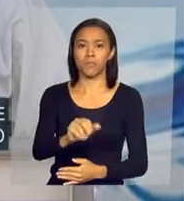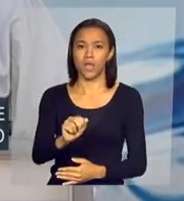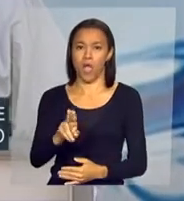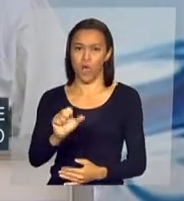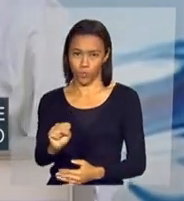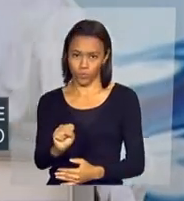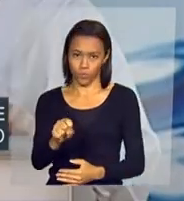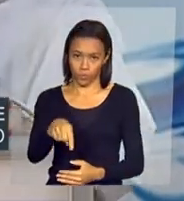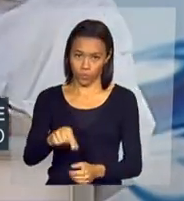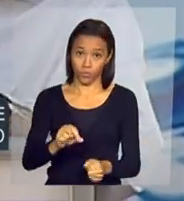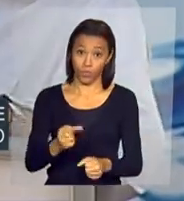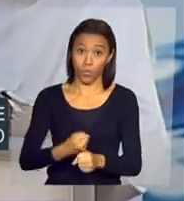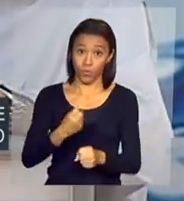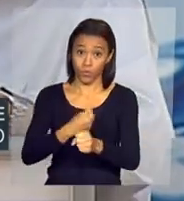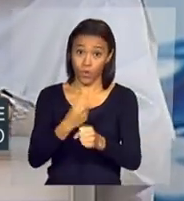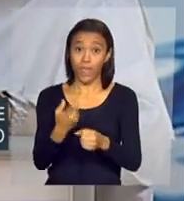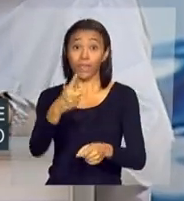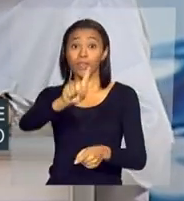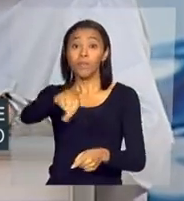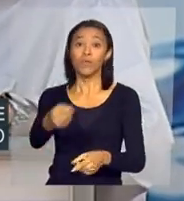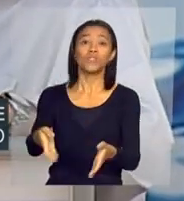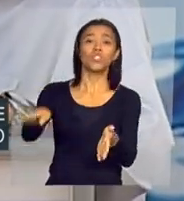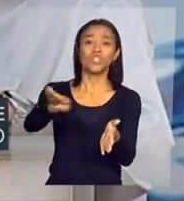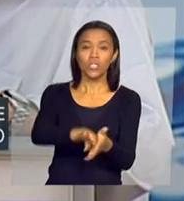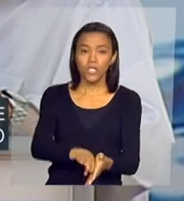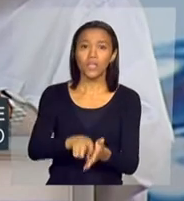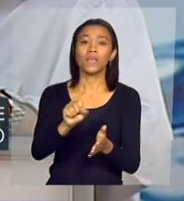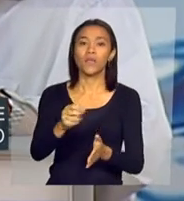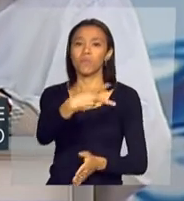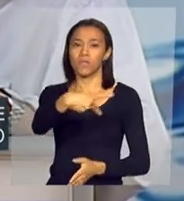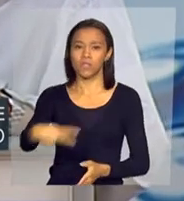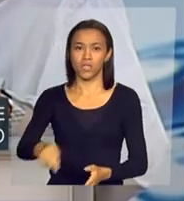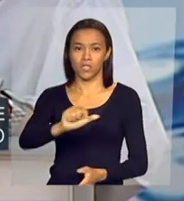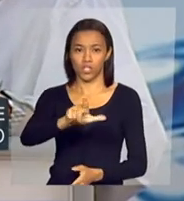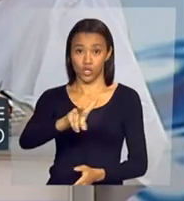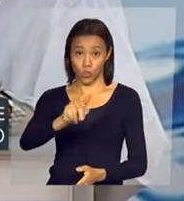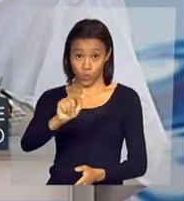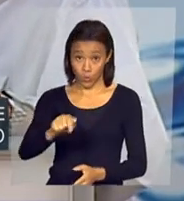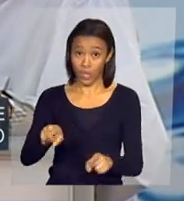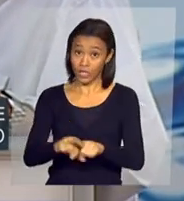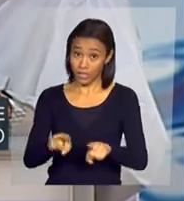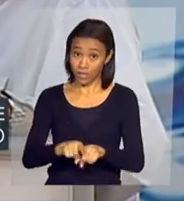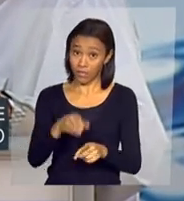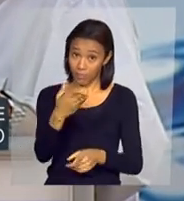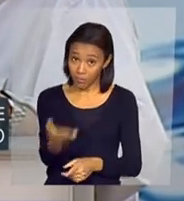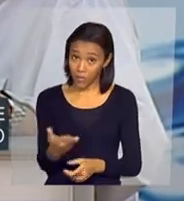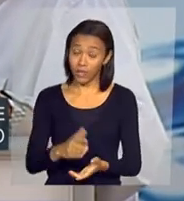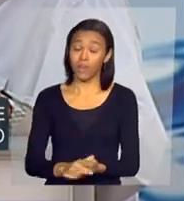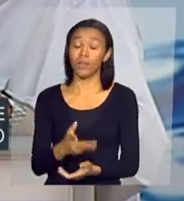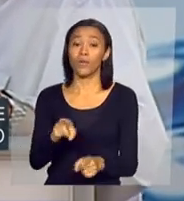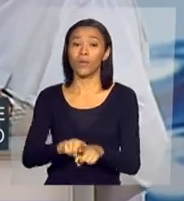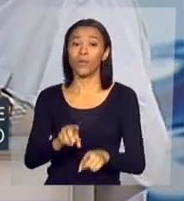enfim, chega Lula na presidência da República e o Wellington Dias no governo do Piauí.